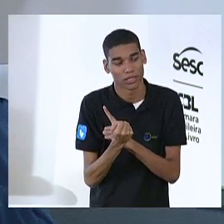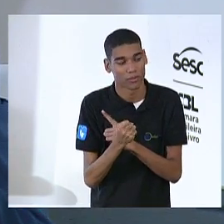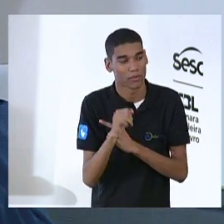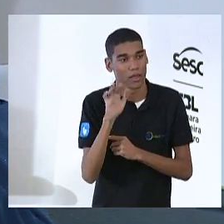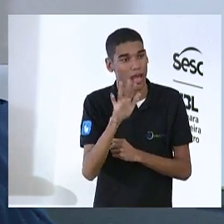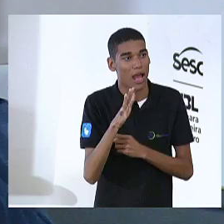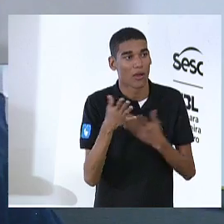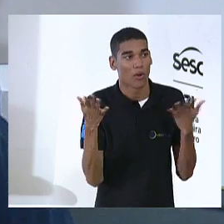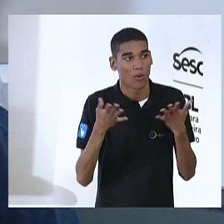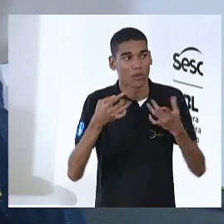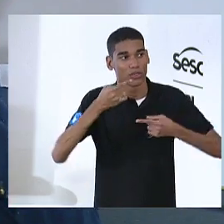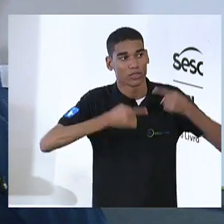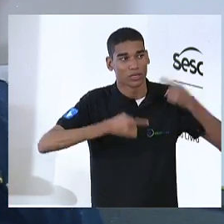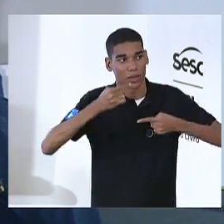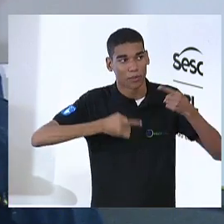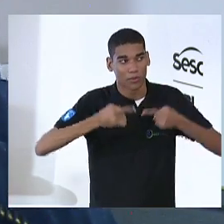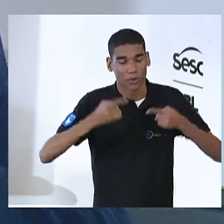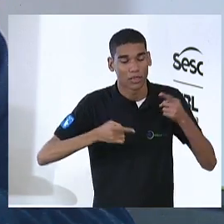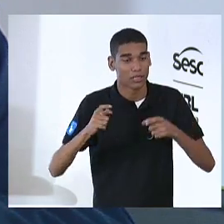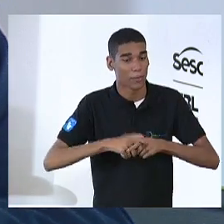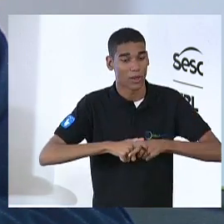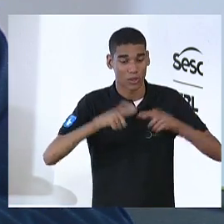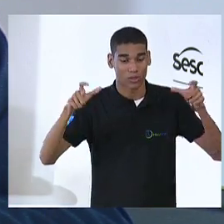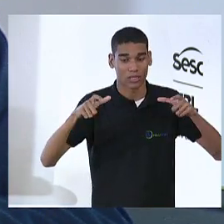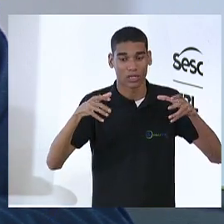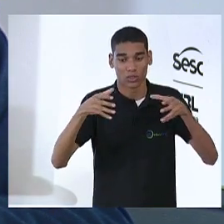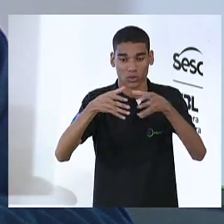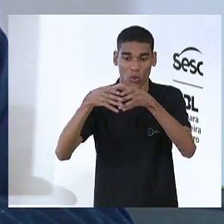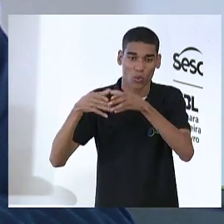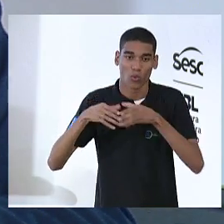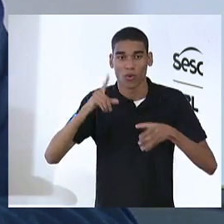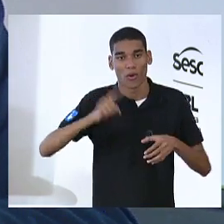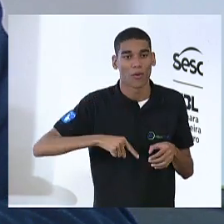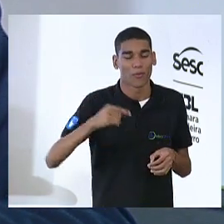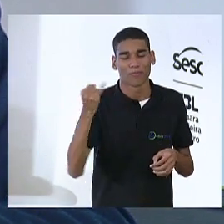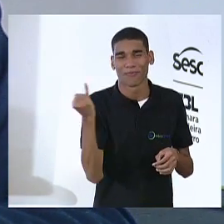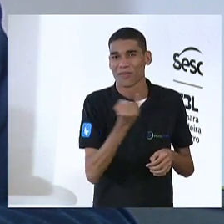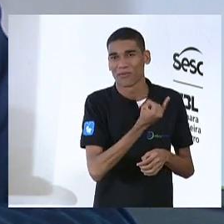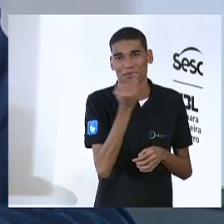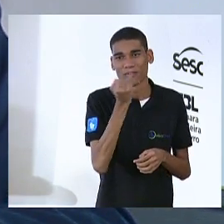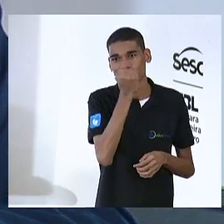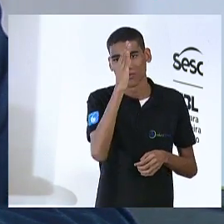da política pelos grandes grupos é fundamental.